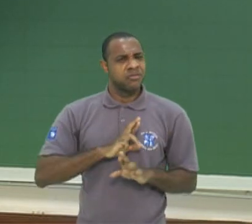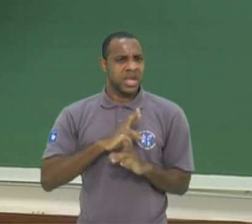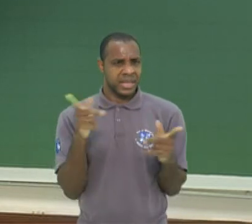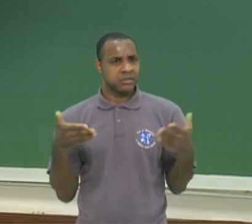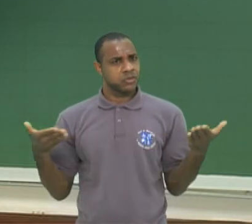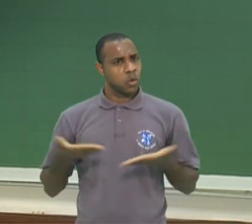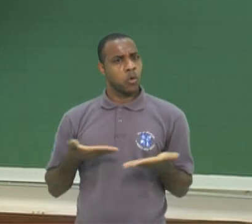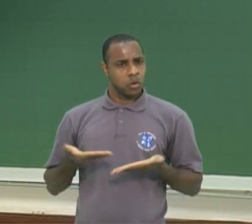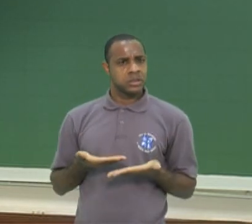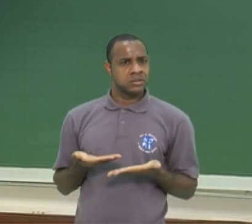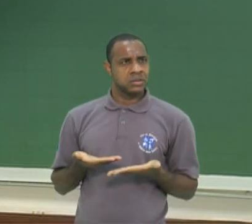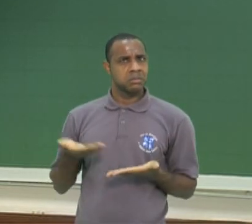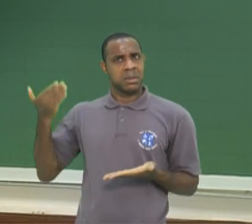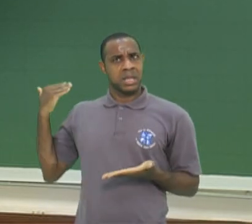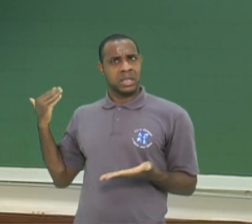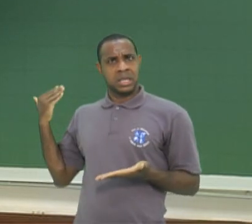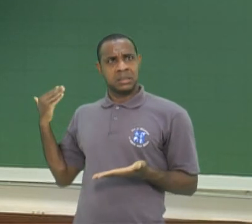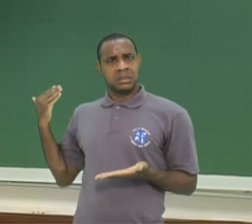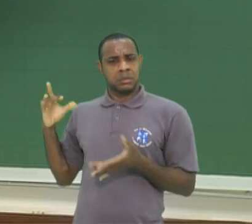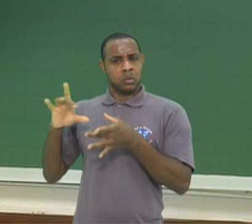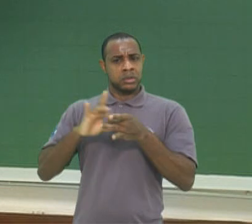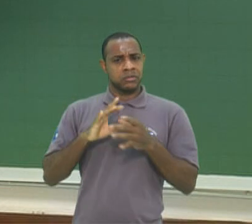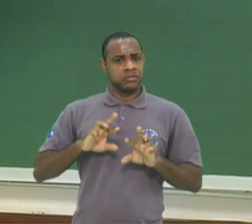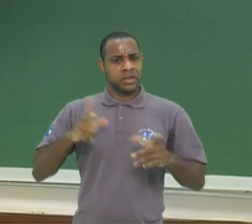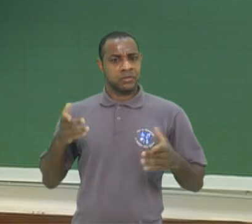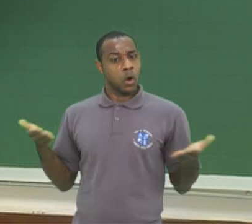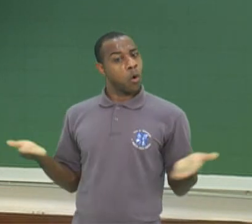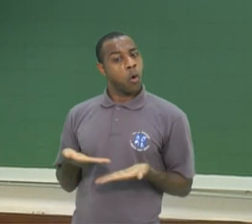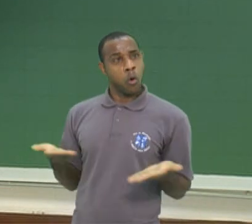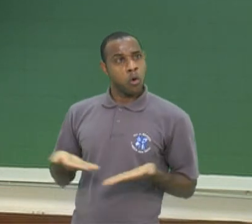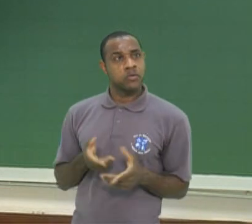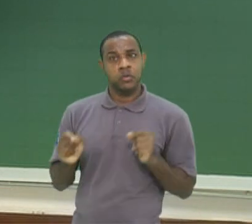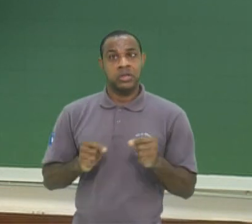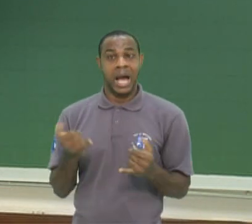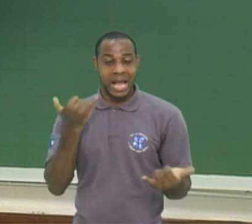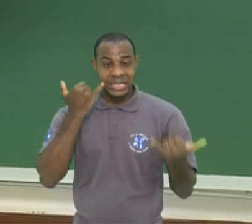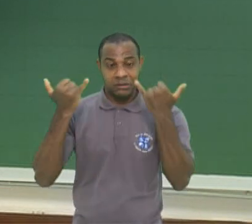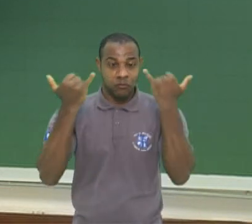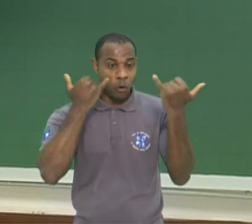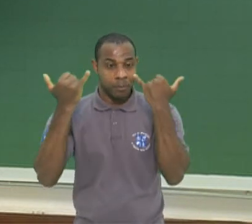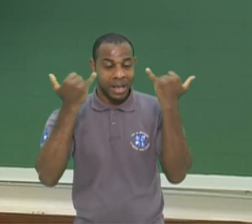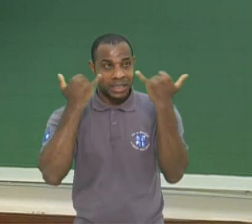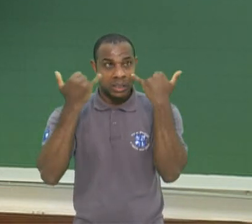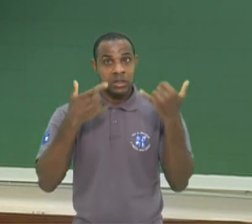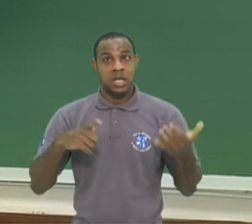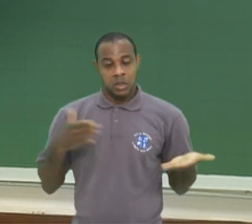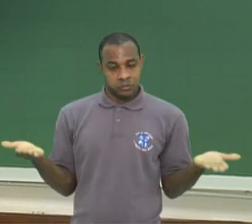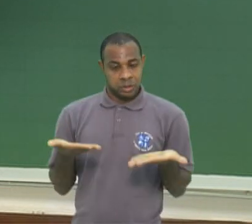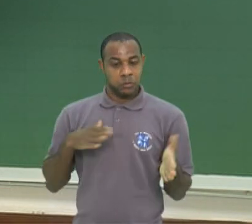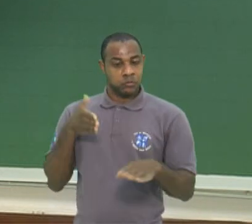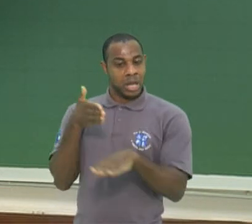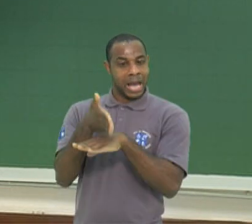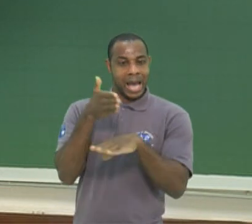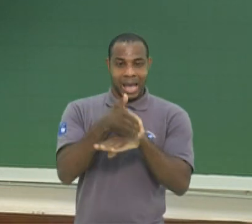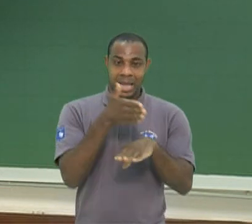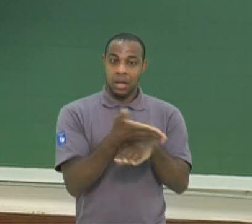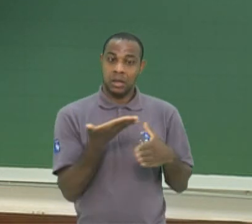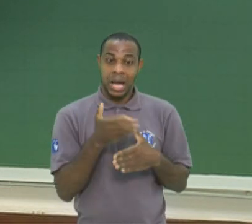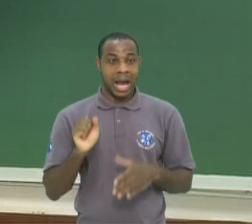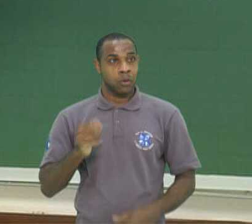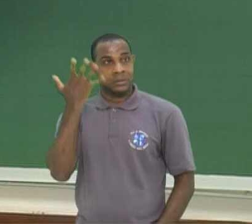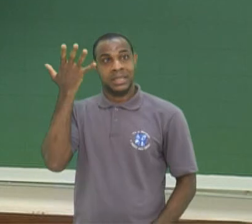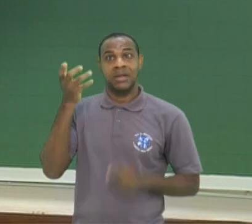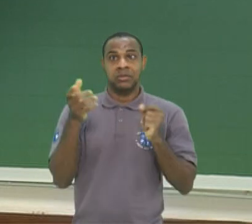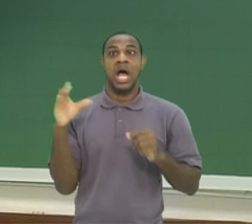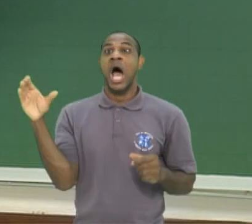verdade? Sim, um contexto diferente. Hoje, as informações às quais nós temos acesso, elas acontecem